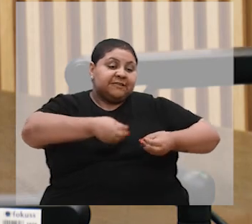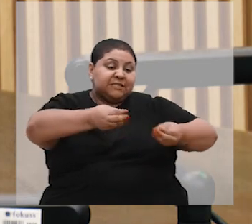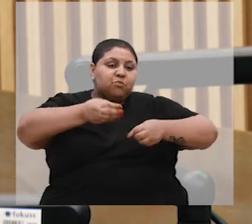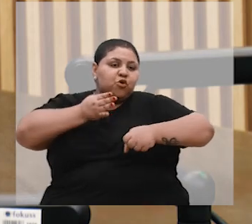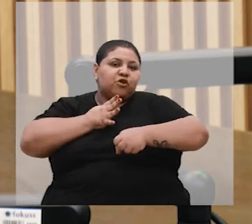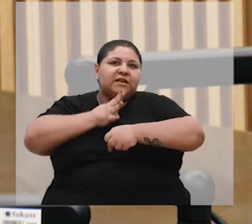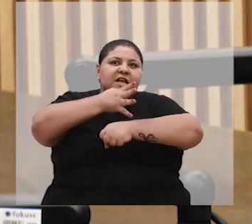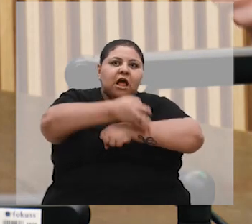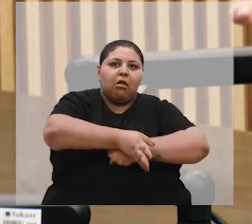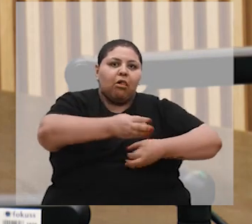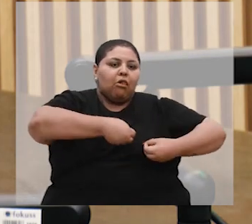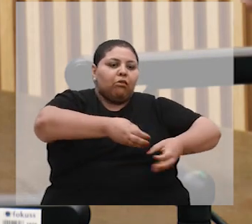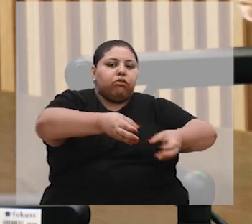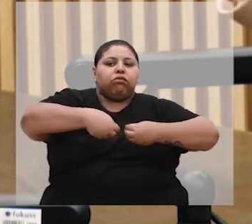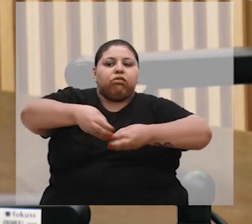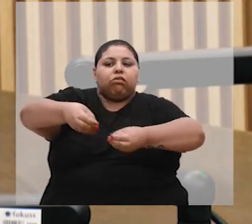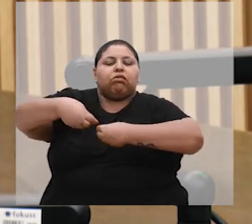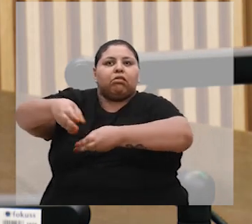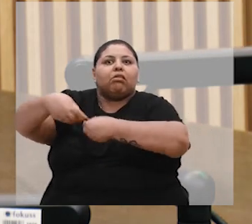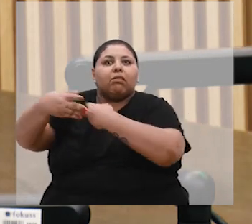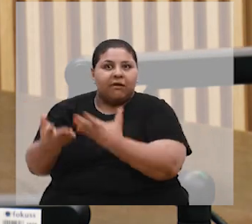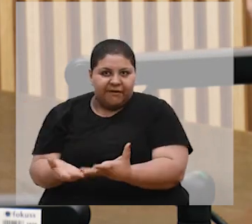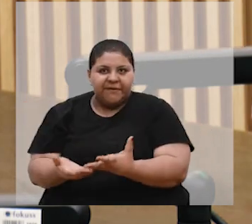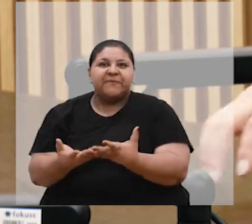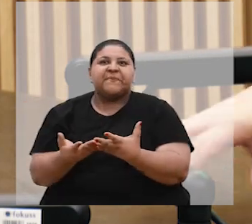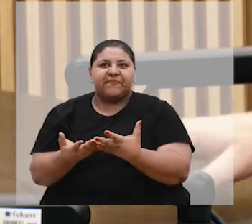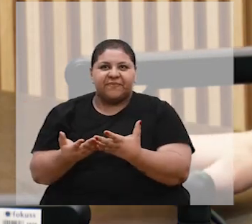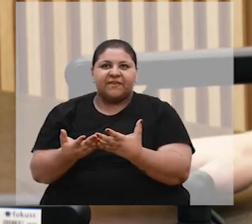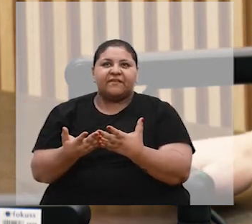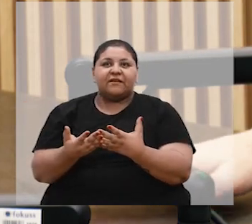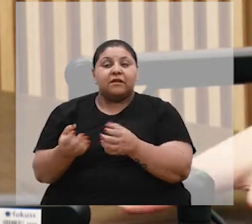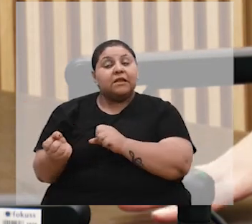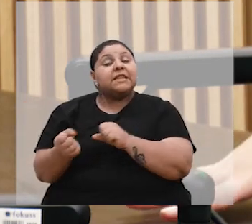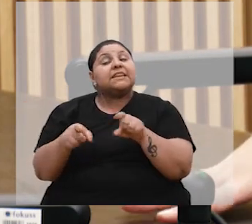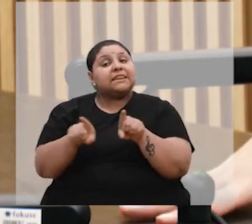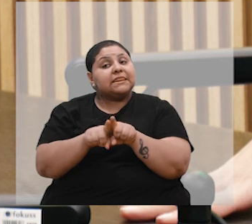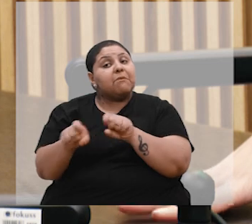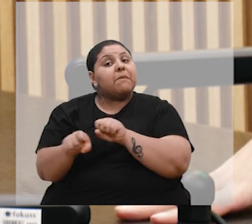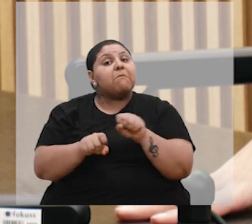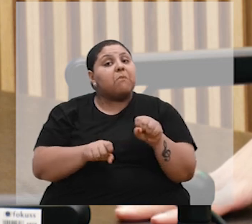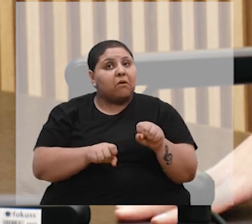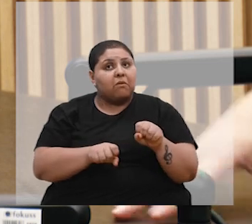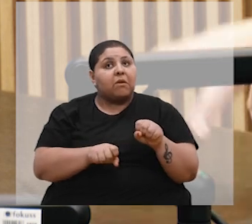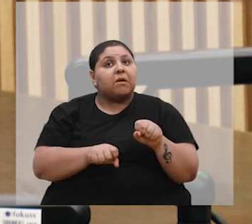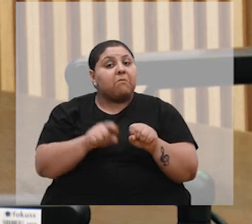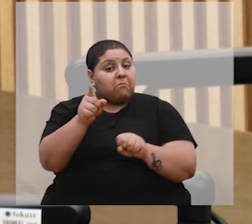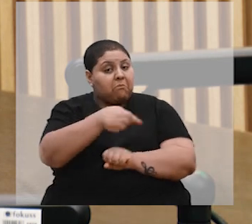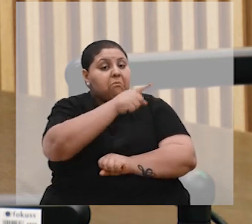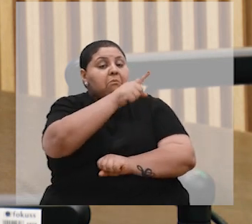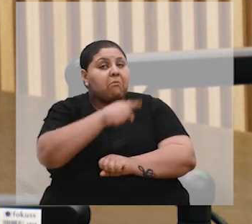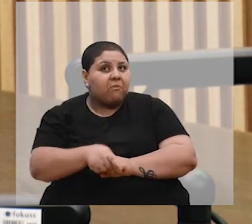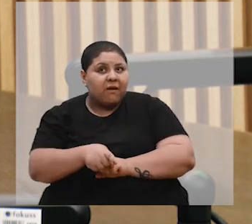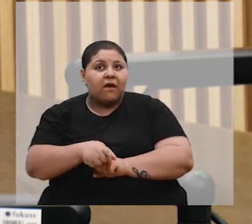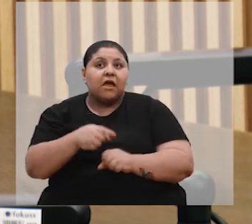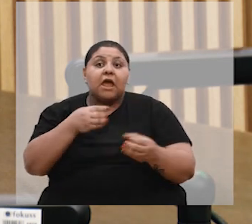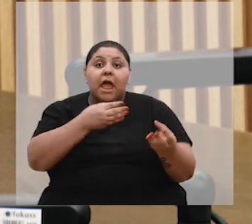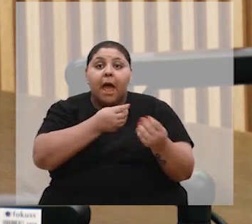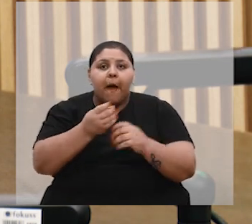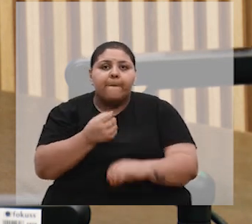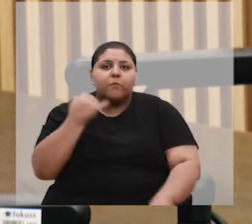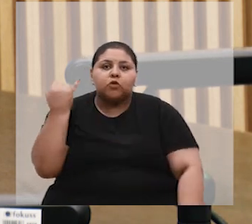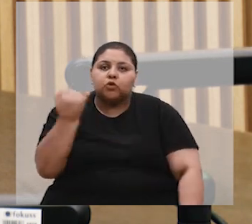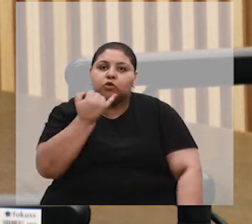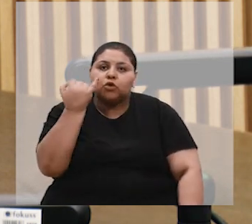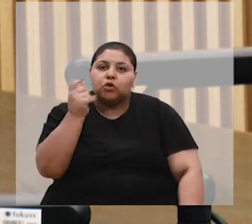madrugada, jogou no chão vários folhetinhos, vários santinhos dele, né? Então, também é vedado. E é muito